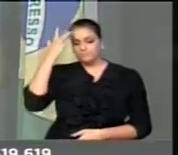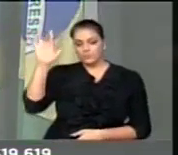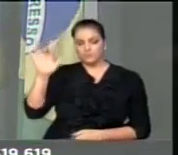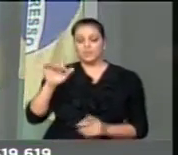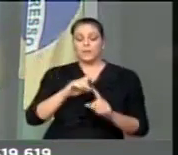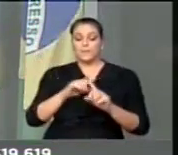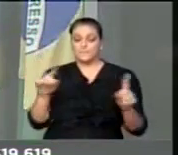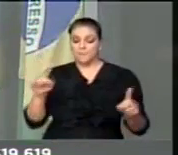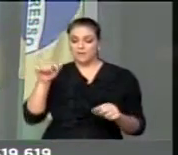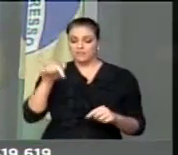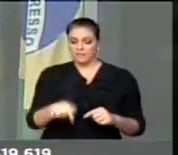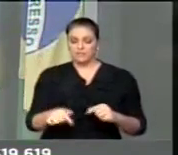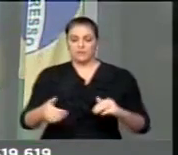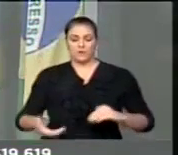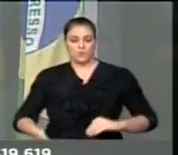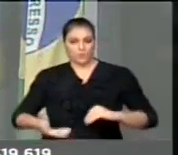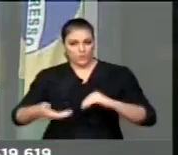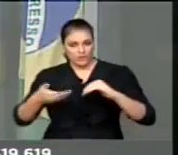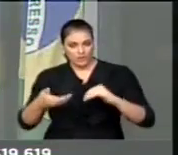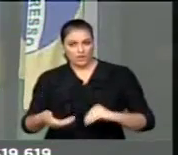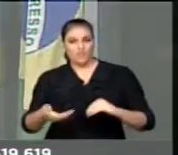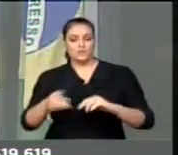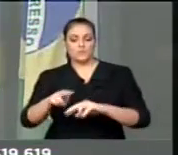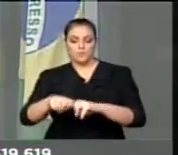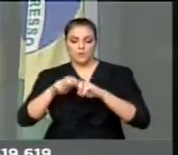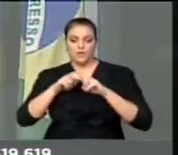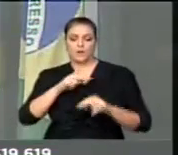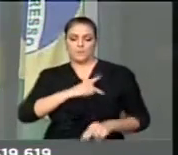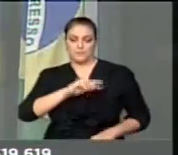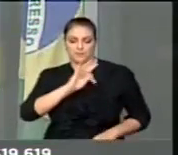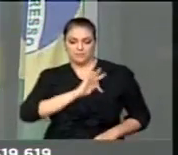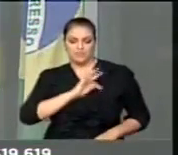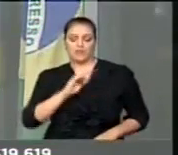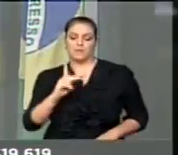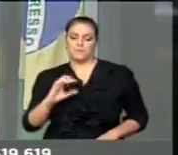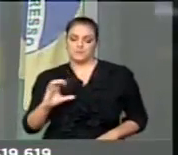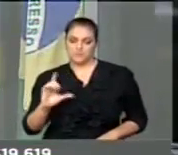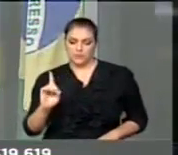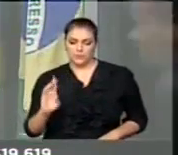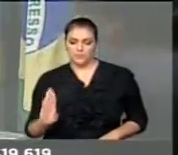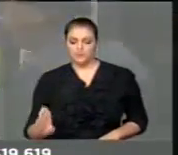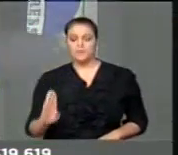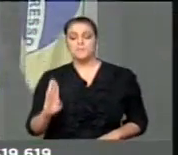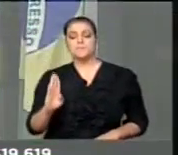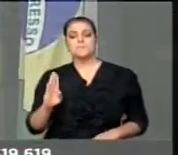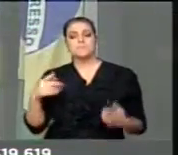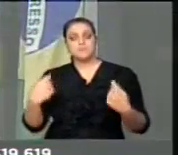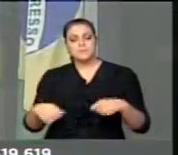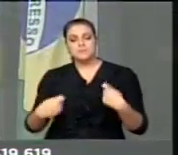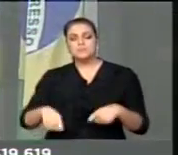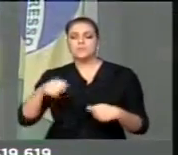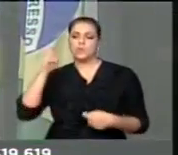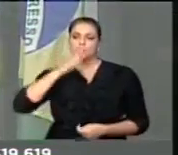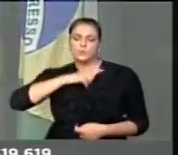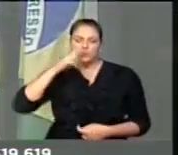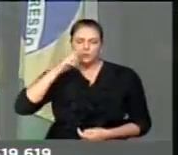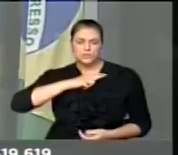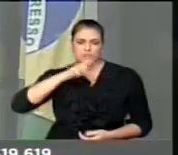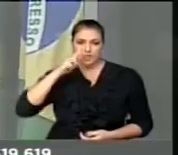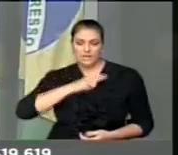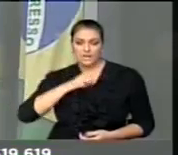Congresso, através do governo, através do PT, do PCdoB, por exemplo, tem que enviar urgentemente, líder Zé